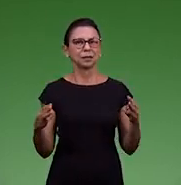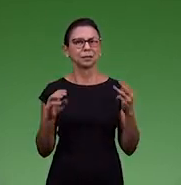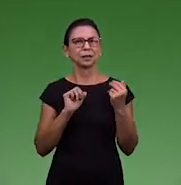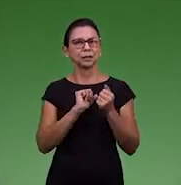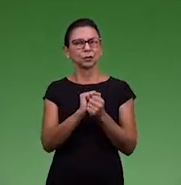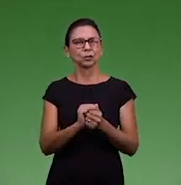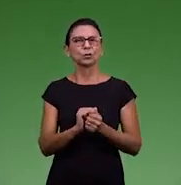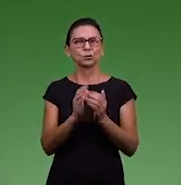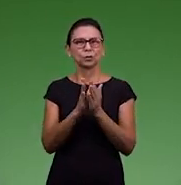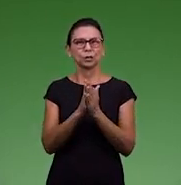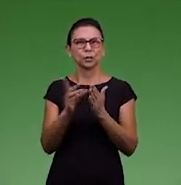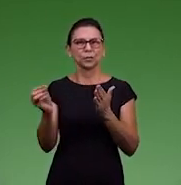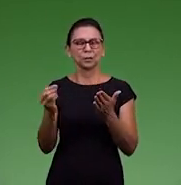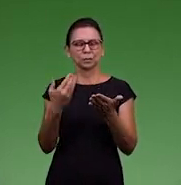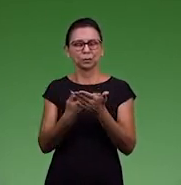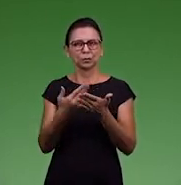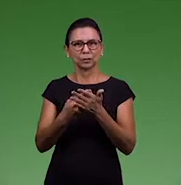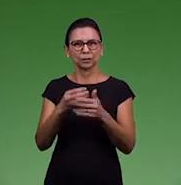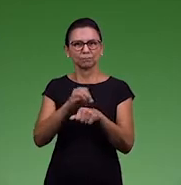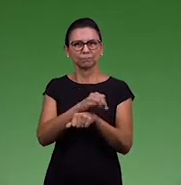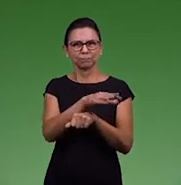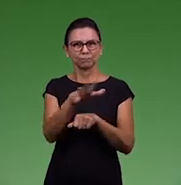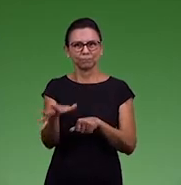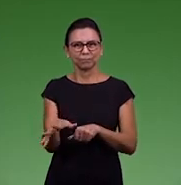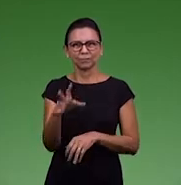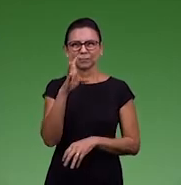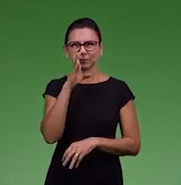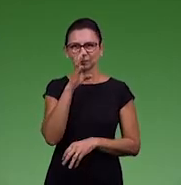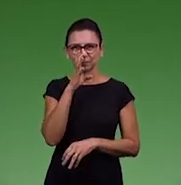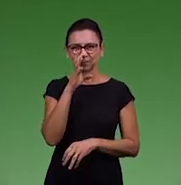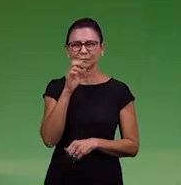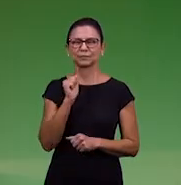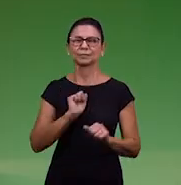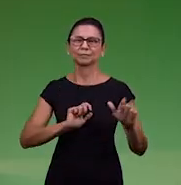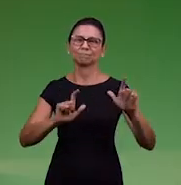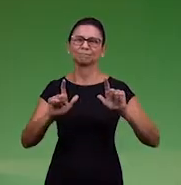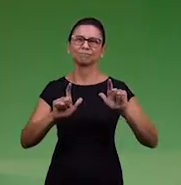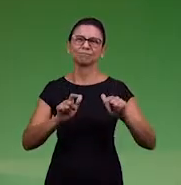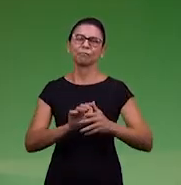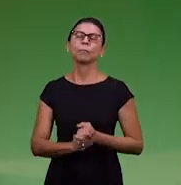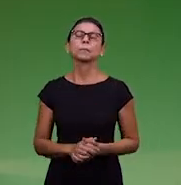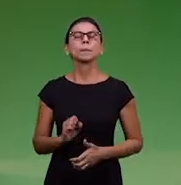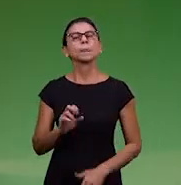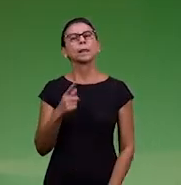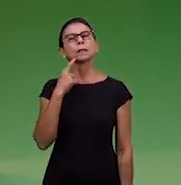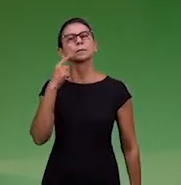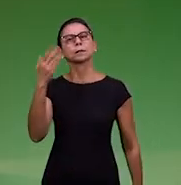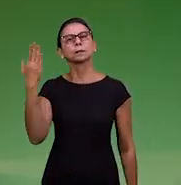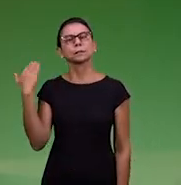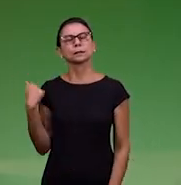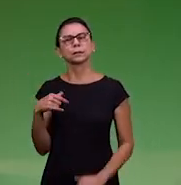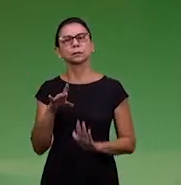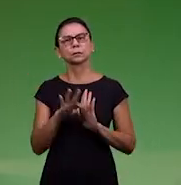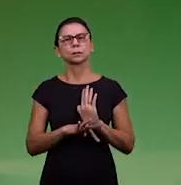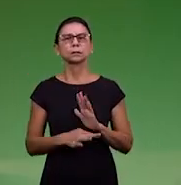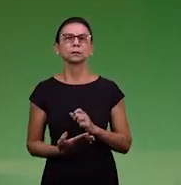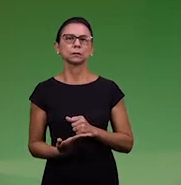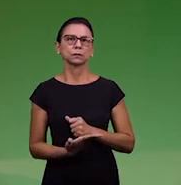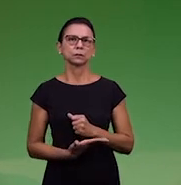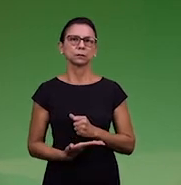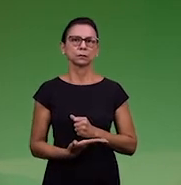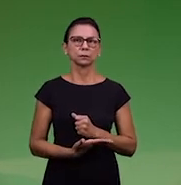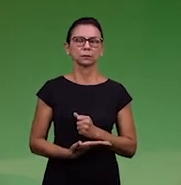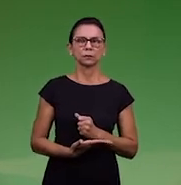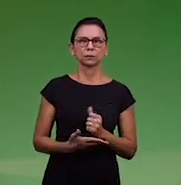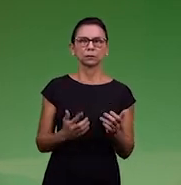aí àqueles que estão nos ouvindo, assistindo a TV. Muito bem, na semana passada nós tínhamos como texto base